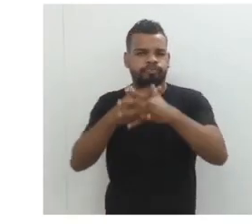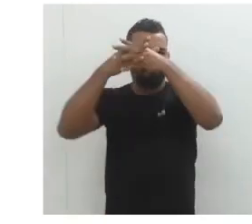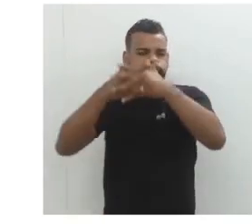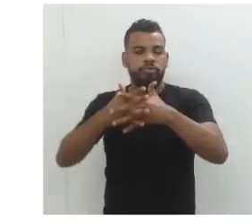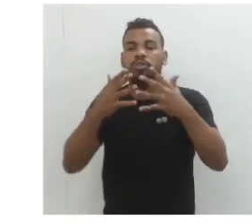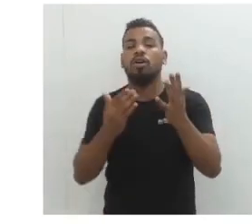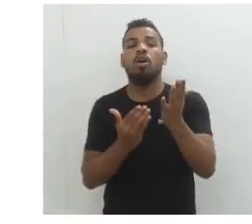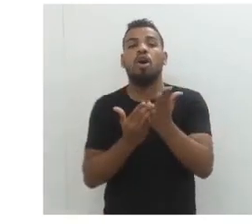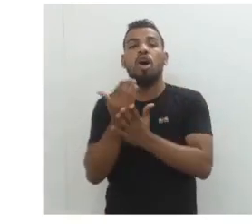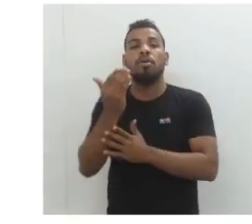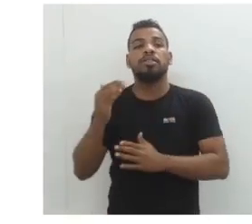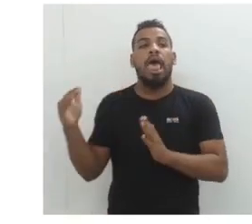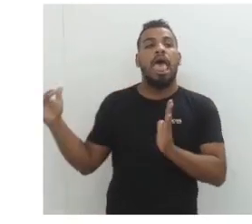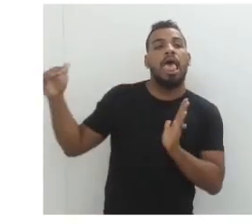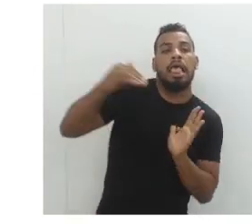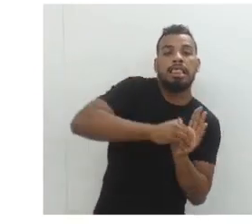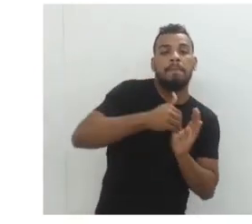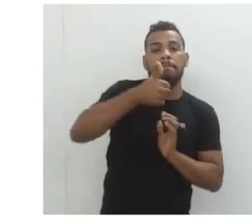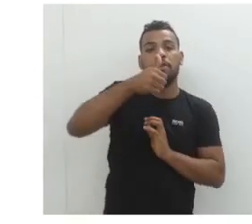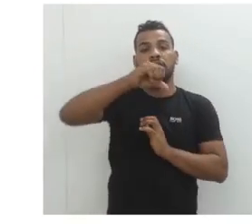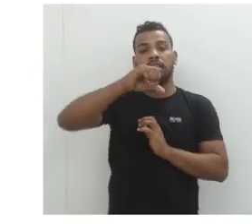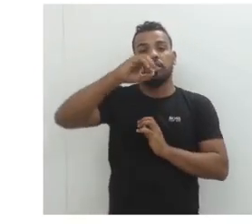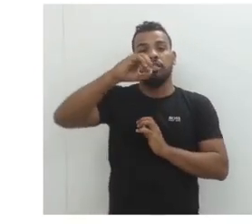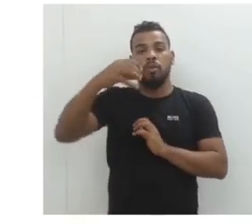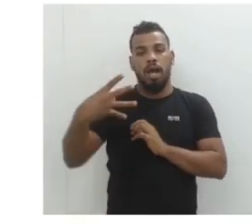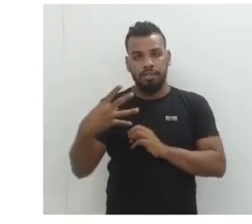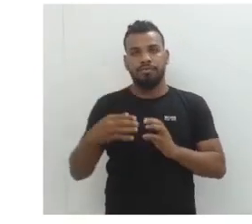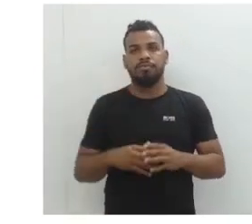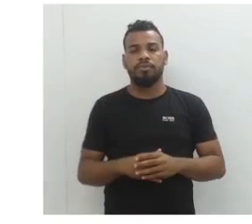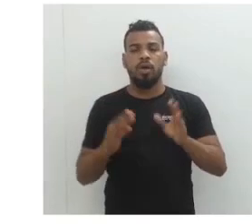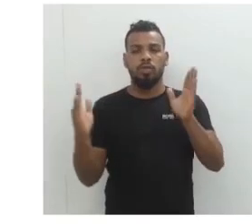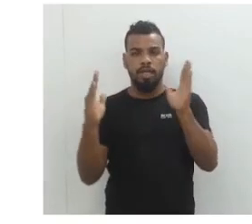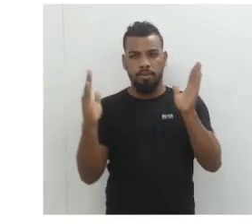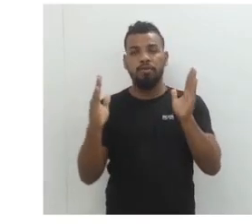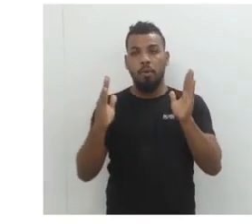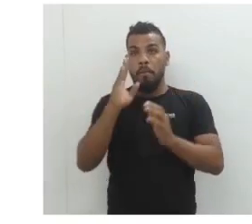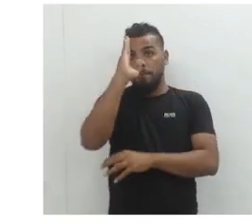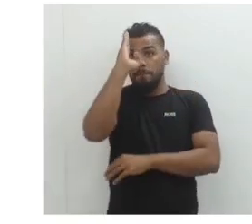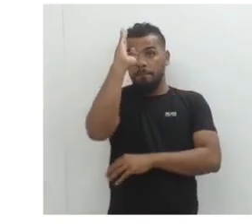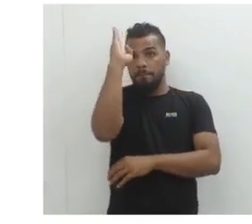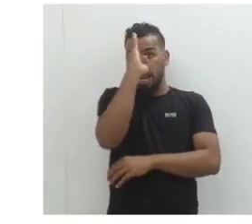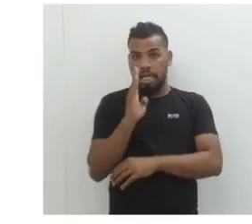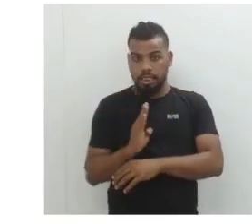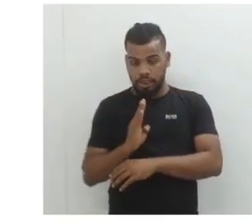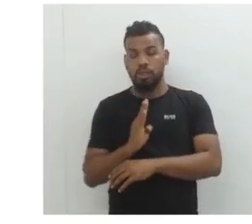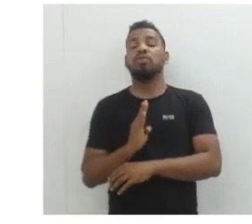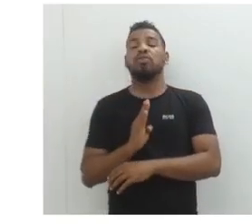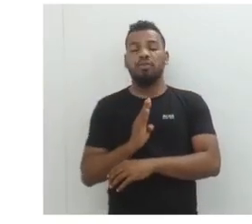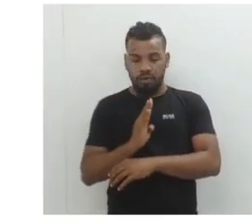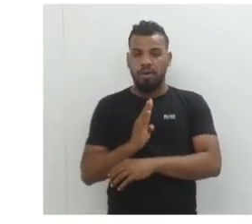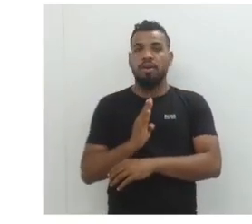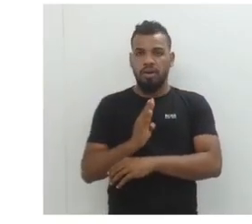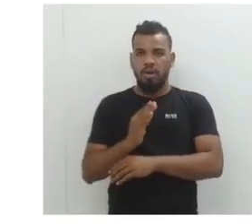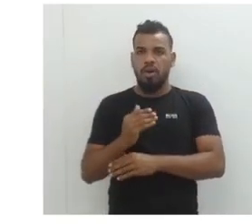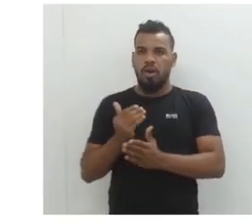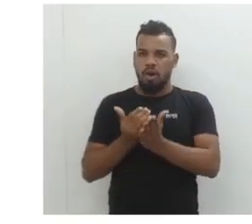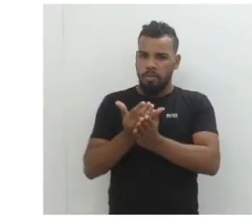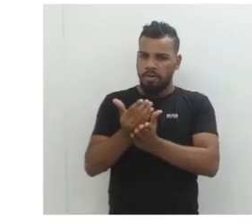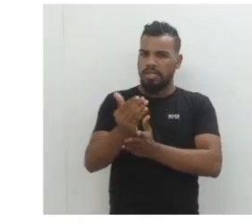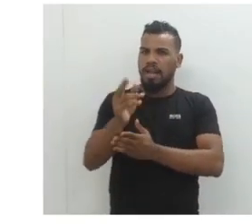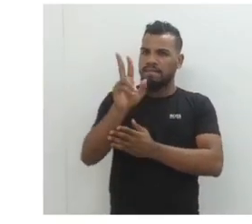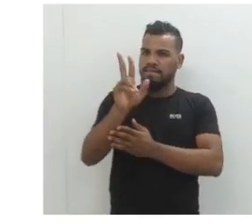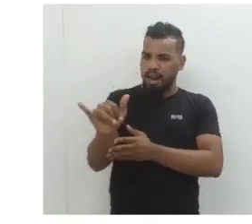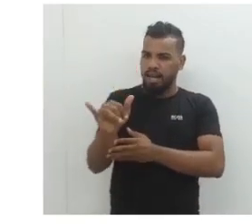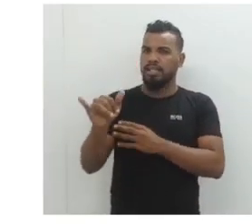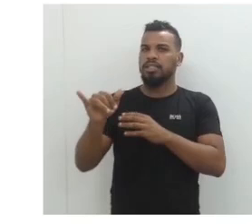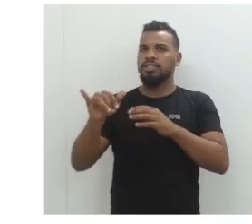1904. Apesar da turbulência do período, o Brasil vai começar a iniciar